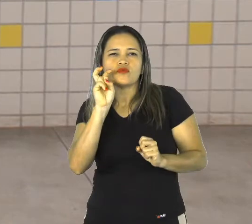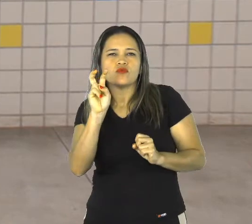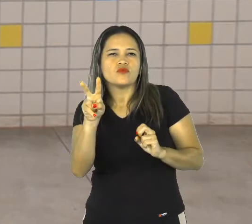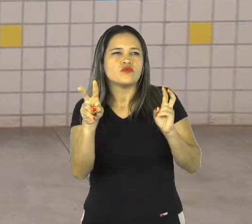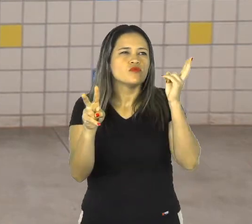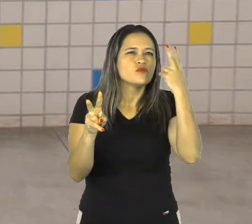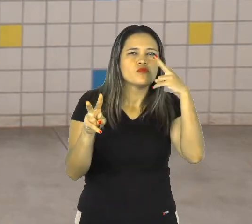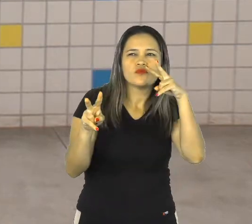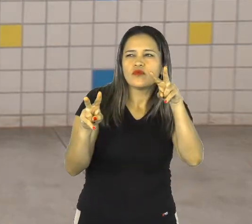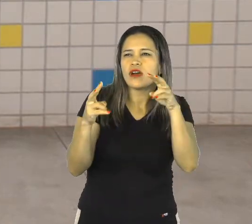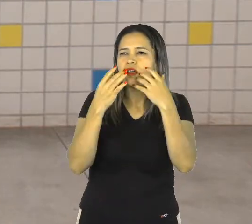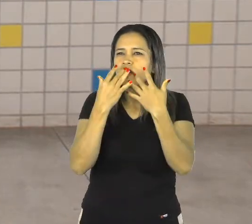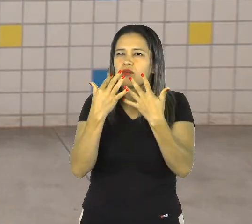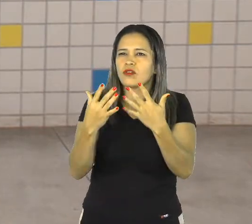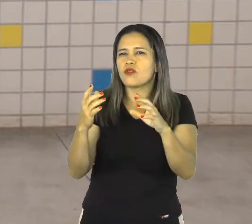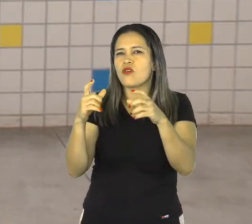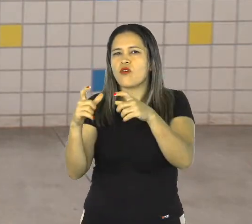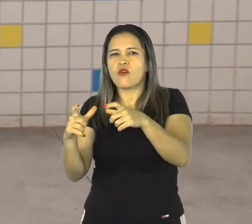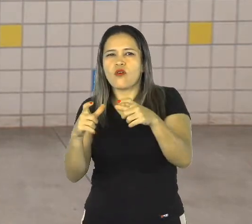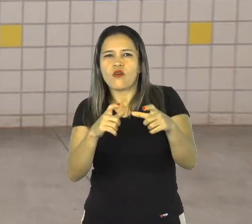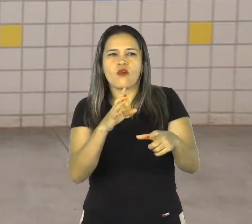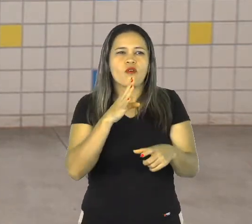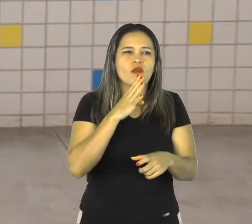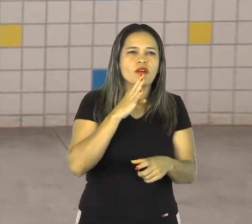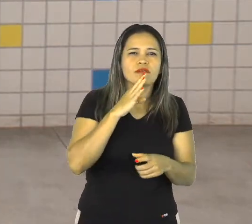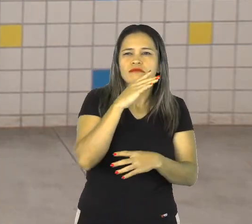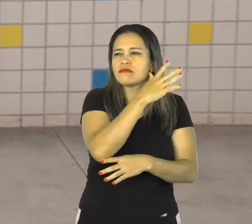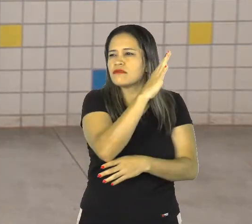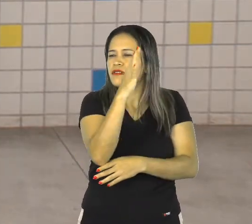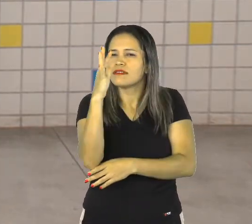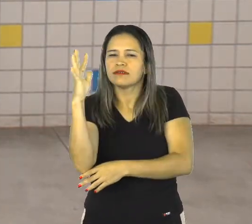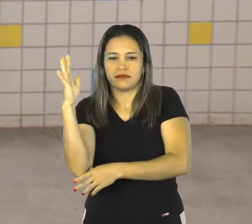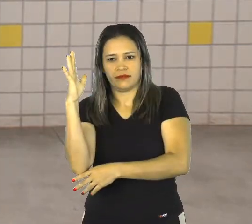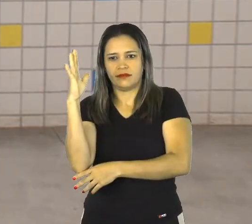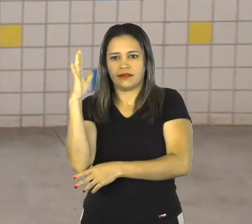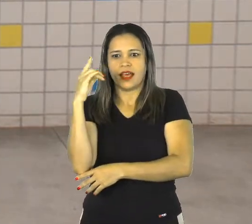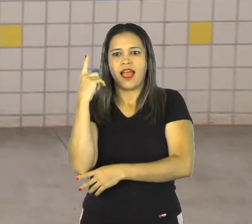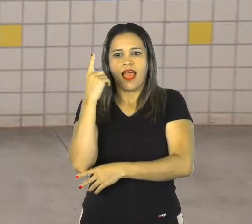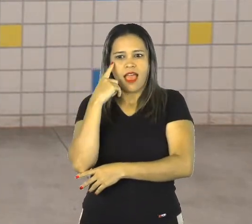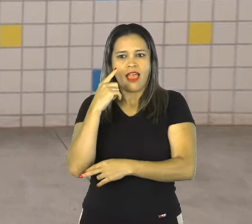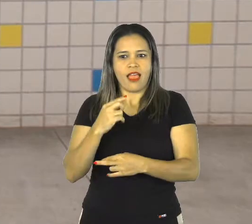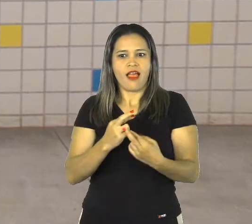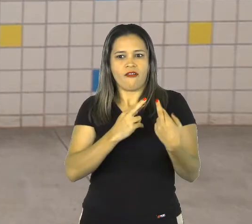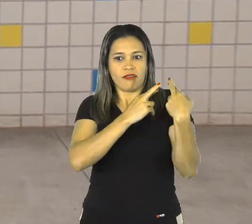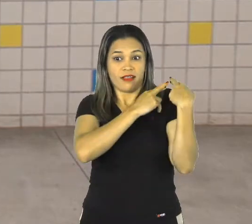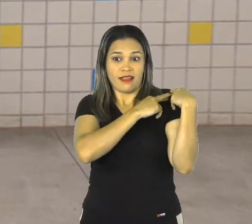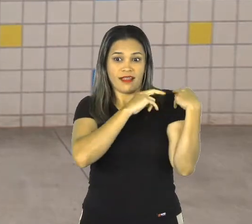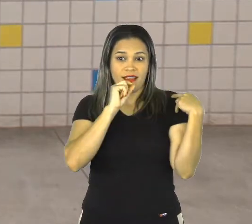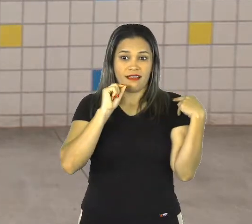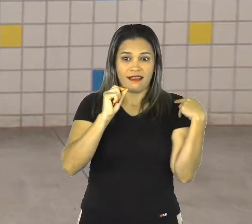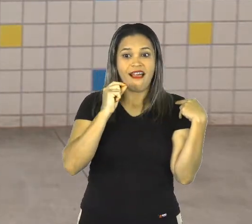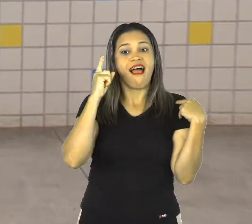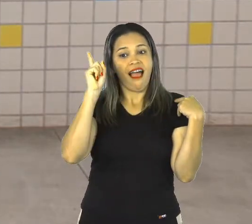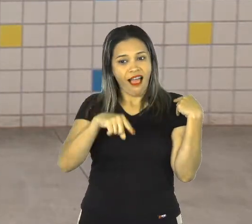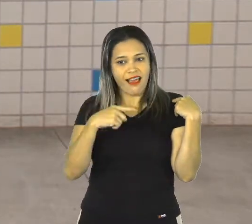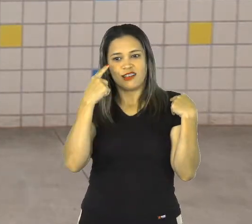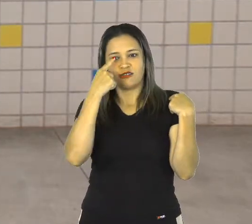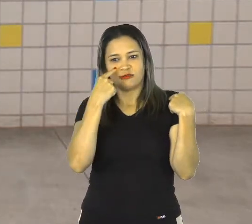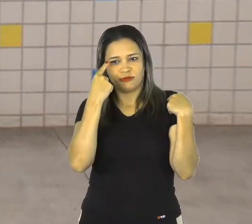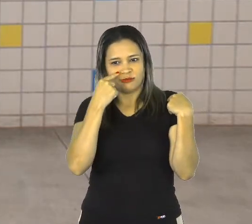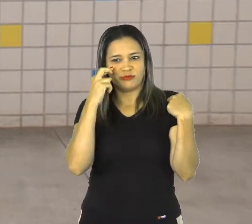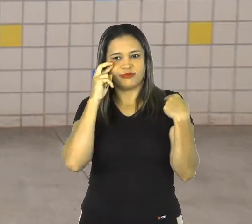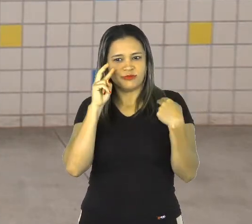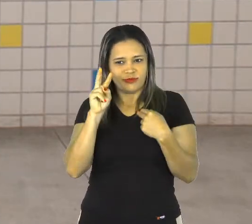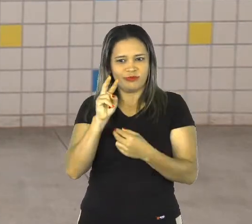as cores, conhecer os lugares, as paisagens. E o órgão responsável por isso são os nossos olhos, não